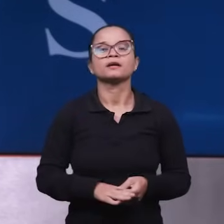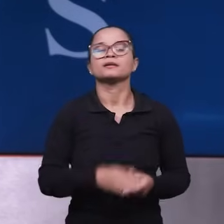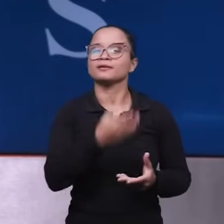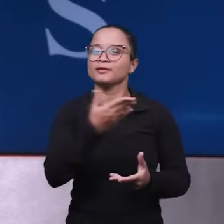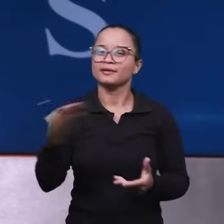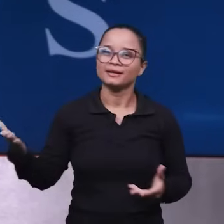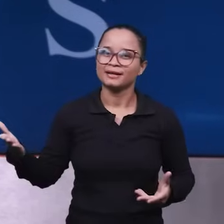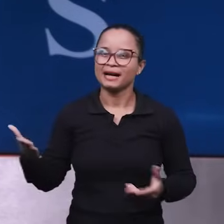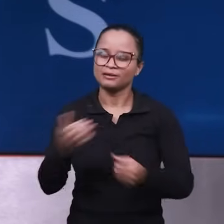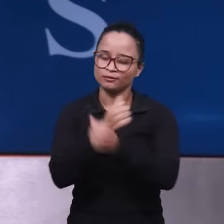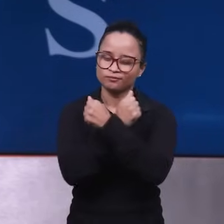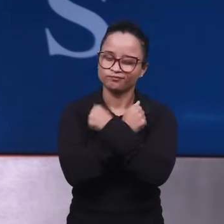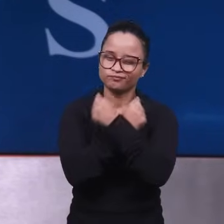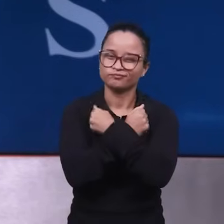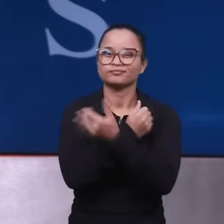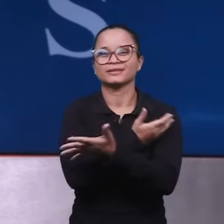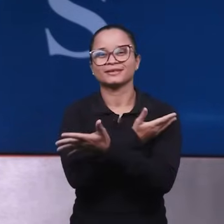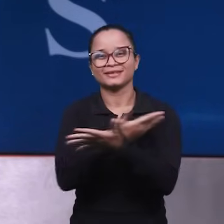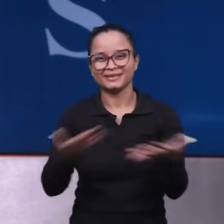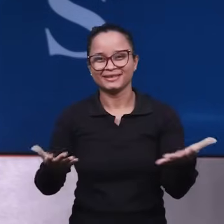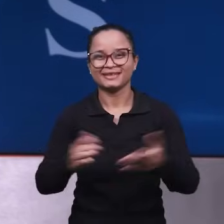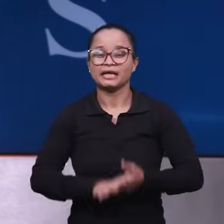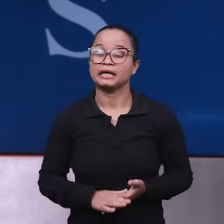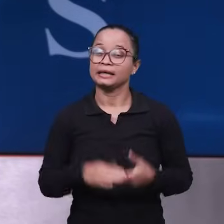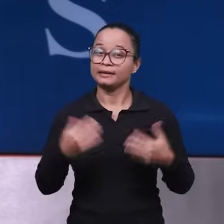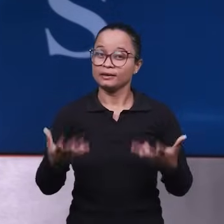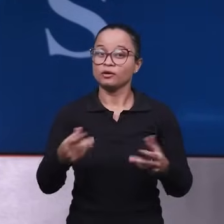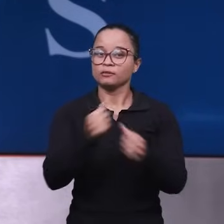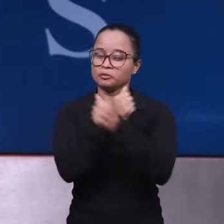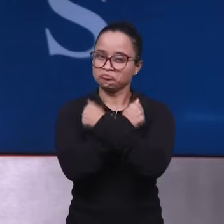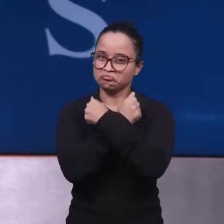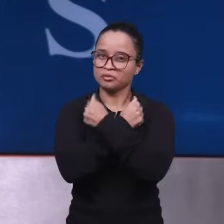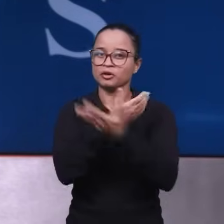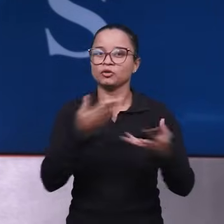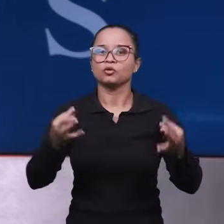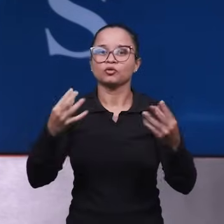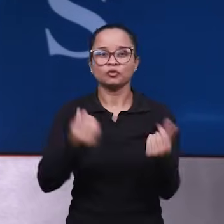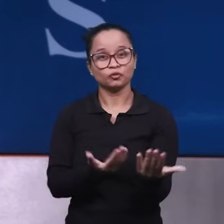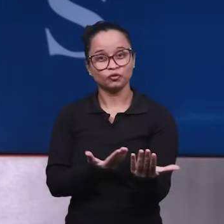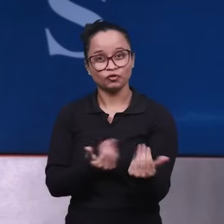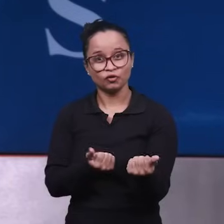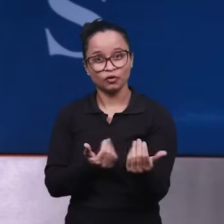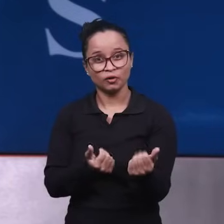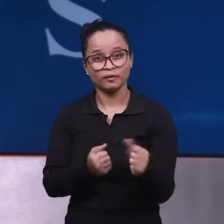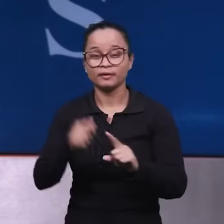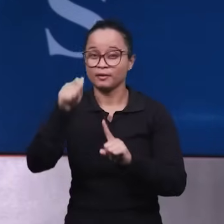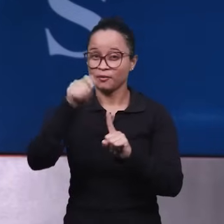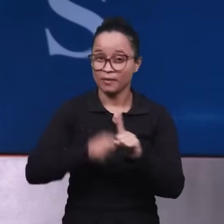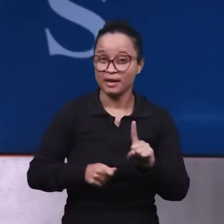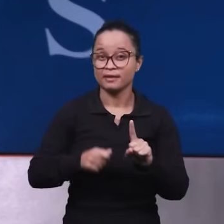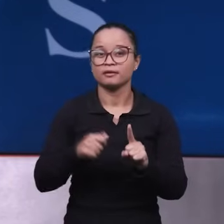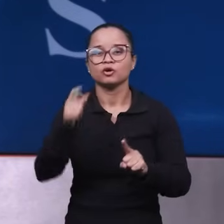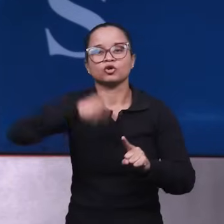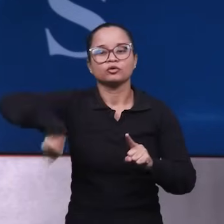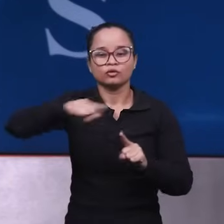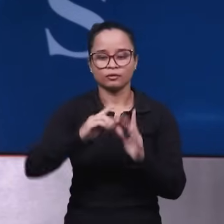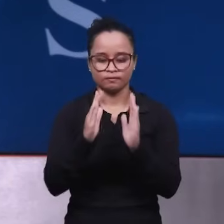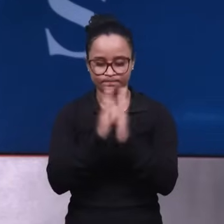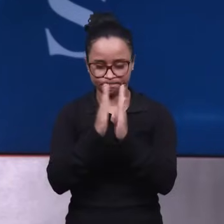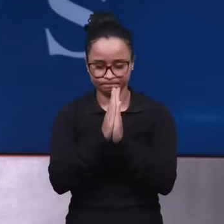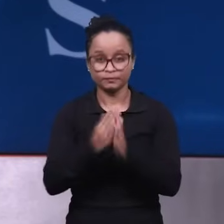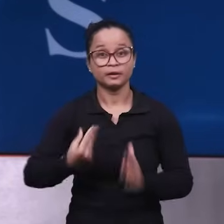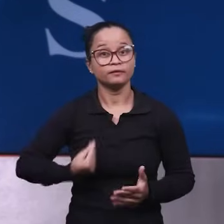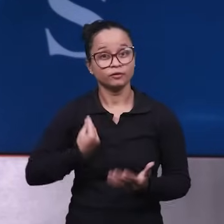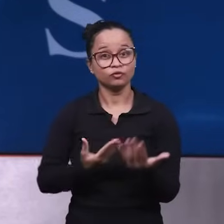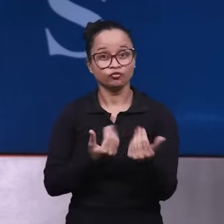receba aqui o nosso abraço. E olha, quero deixar um abraço aqui para todos os nossos jovens. Esse mês é o mês que estamos orando pelos